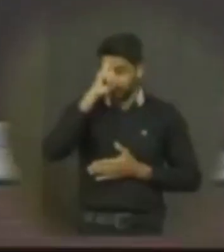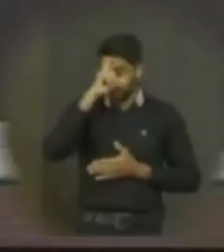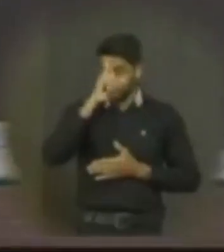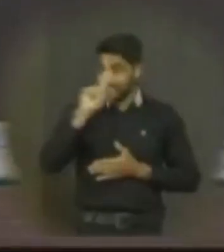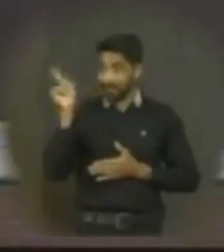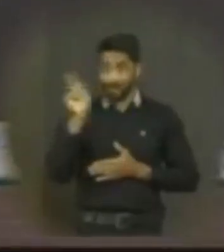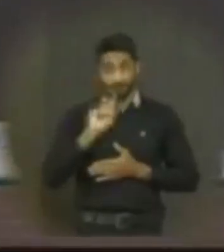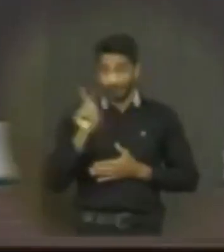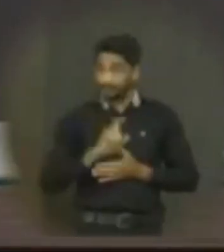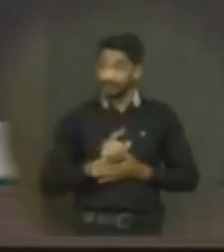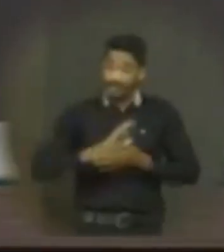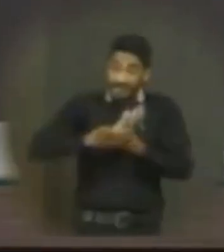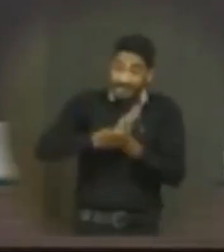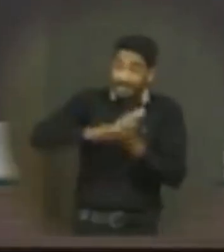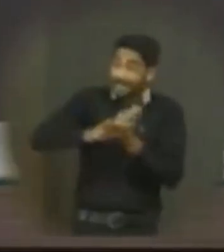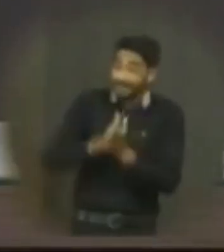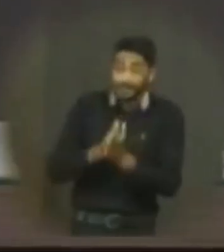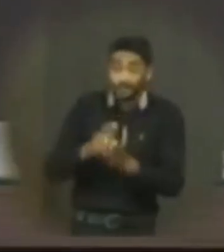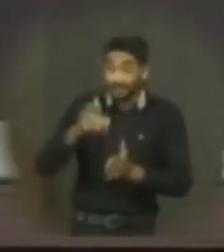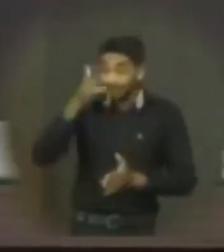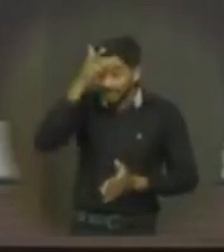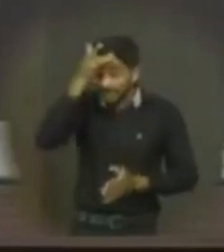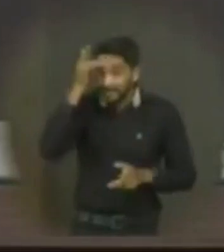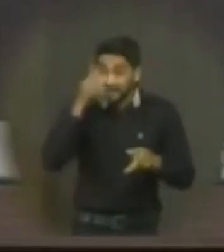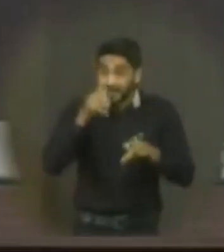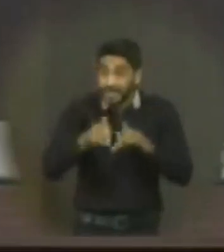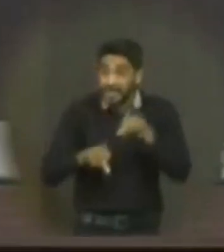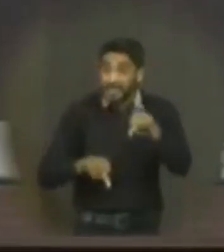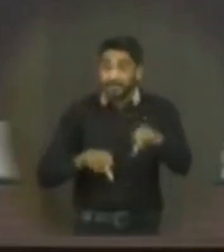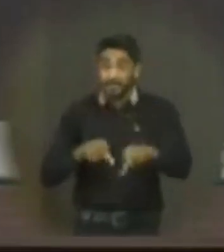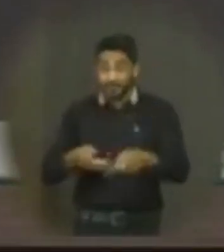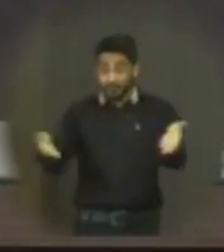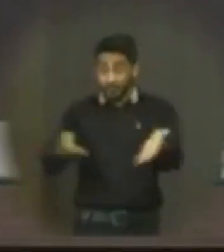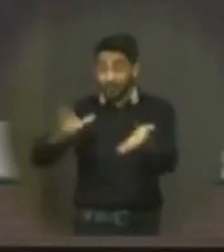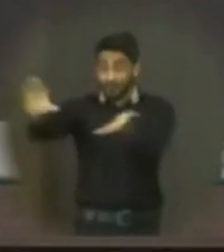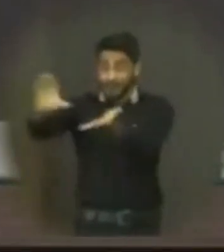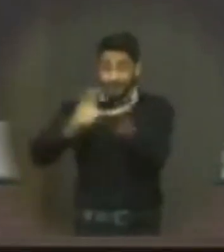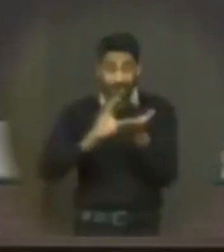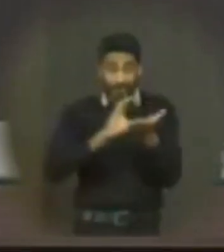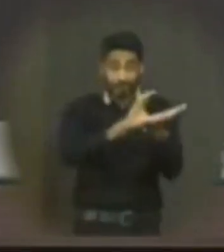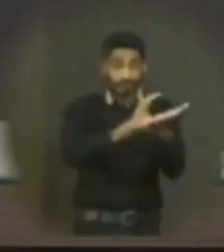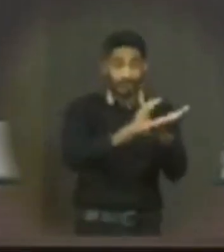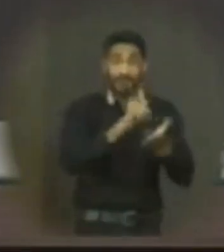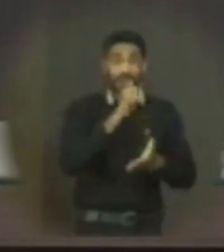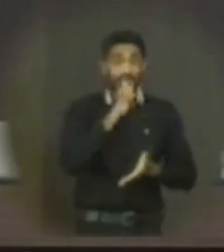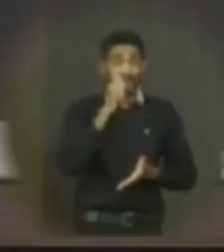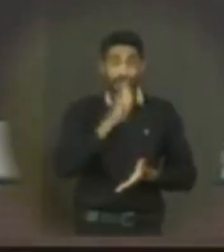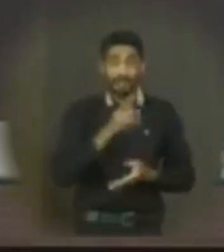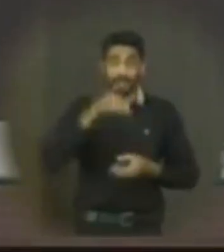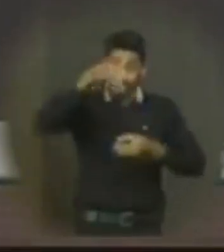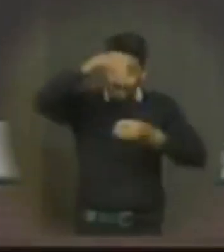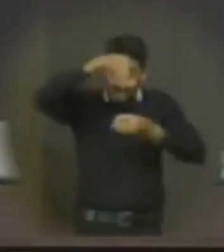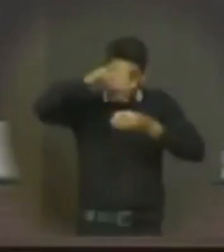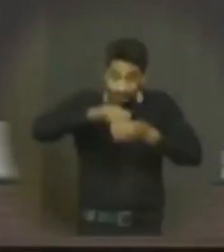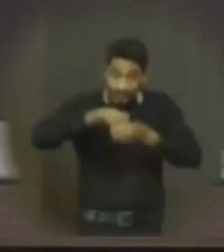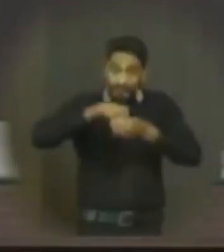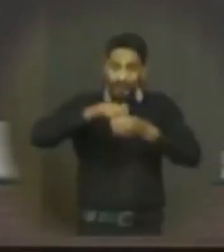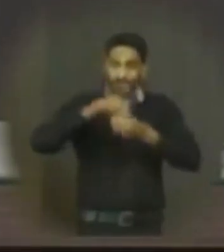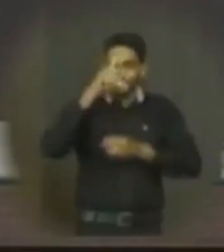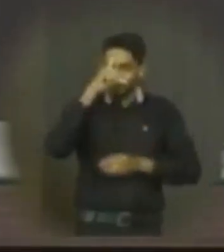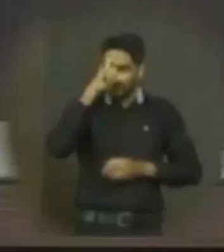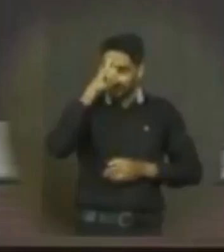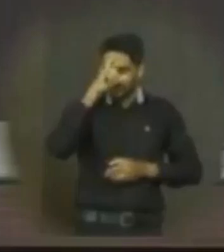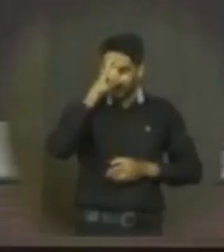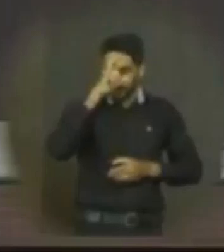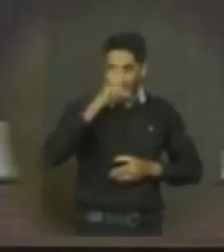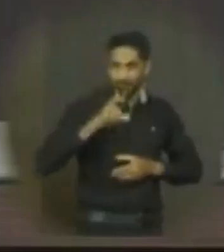está prejudicando a população. Até hoje, o recurso não foi passado. Nem o Hospital do Rim, que atende 300